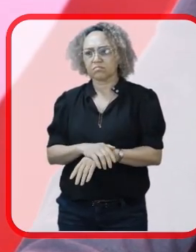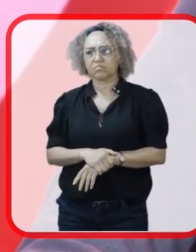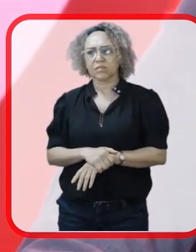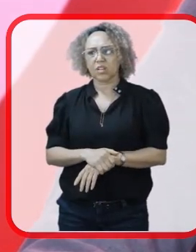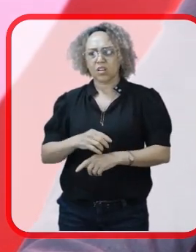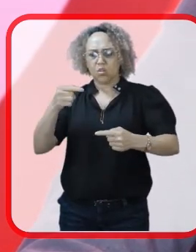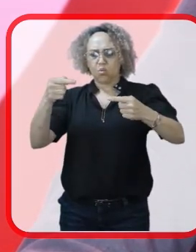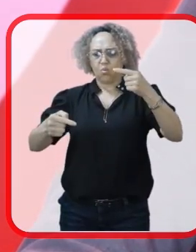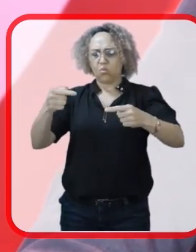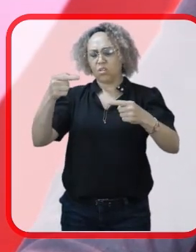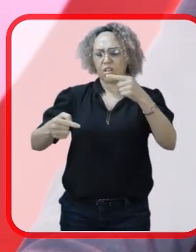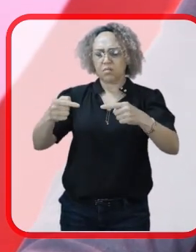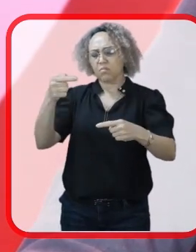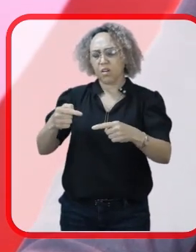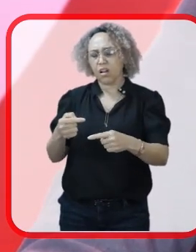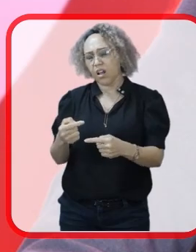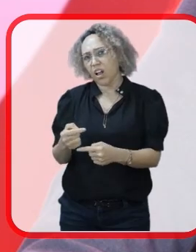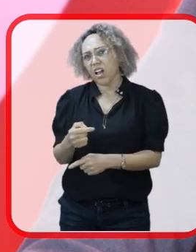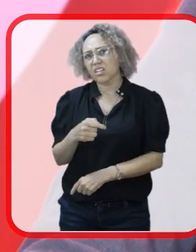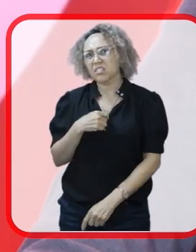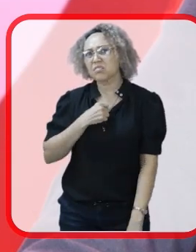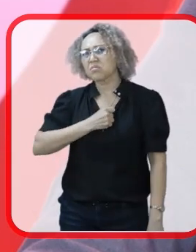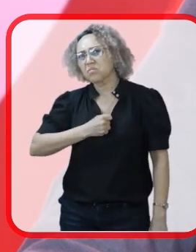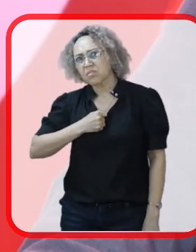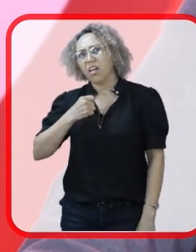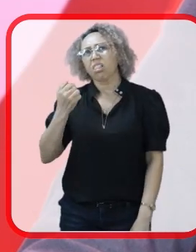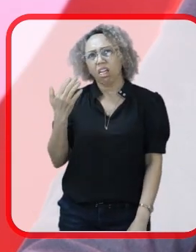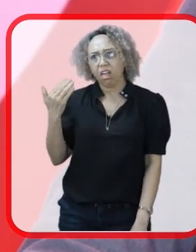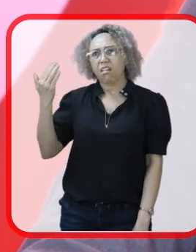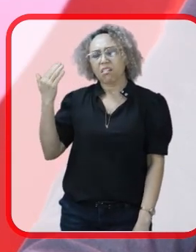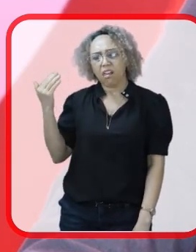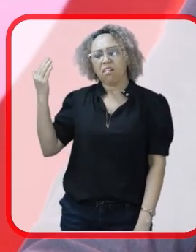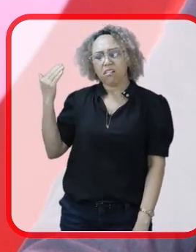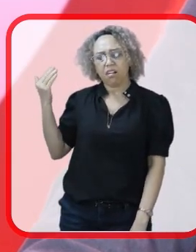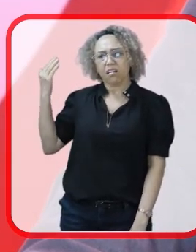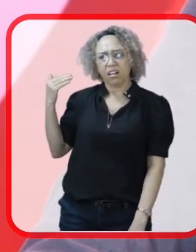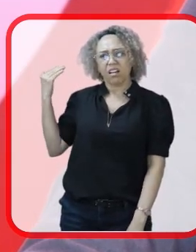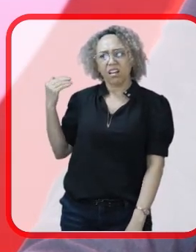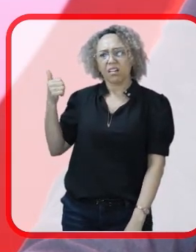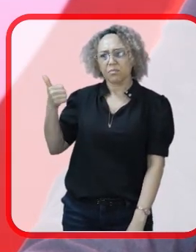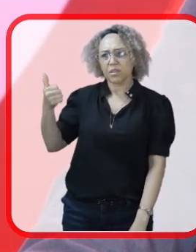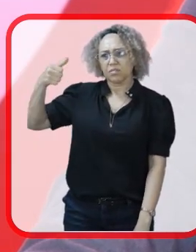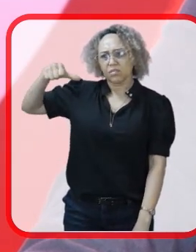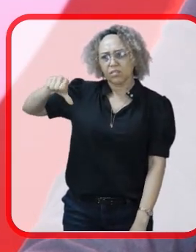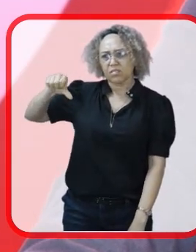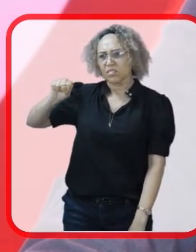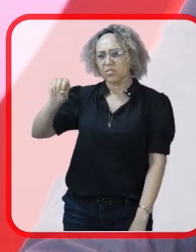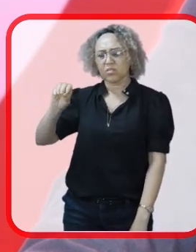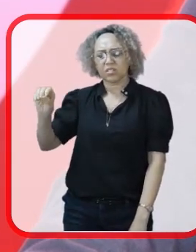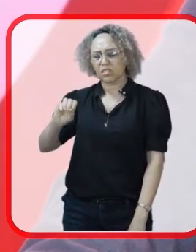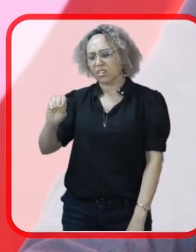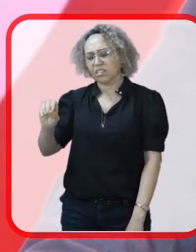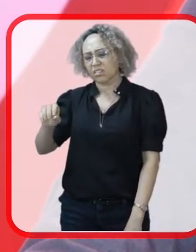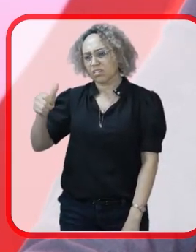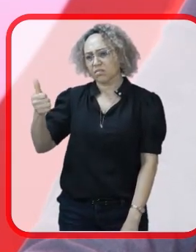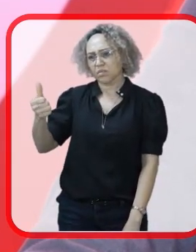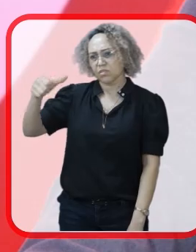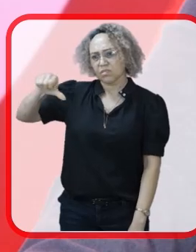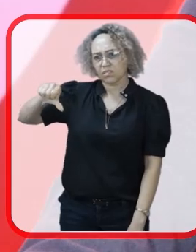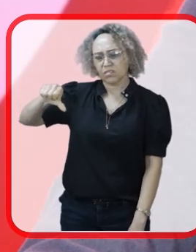nostálgico, voltando o PT à década de 80, à década de 90, a questão da organização de base. É um